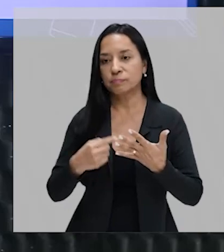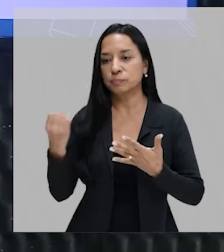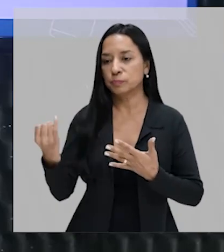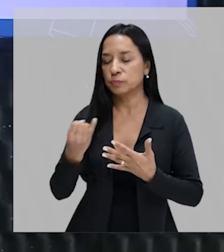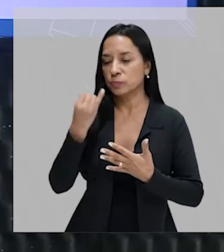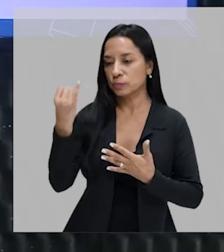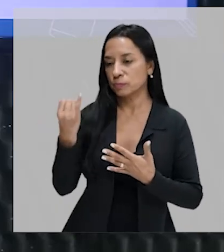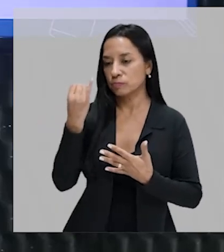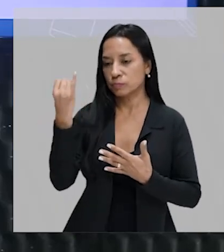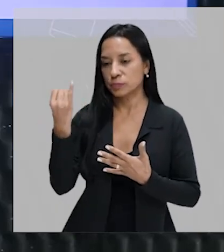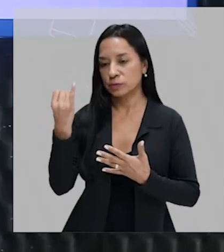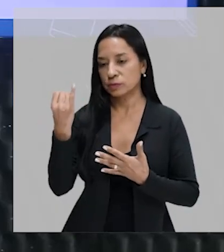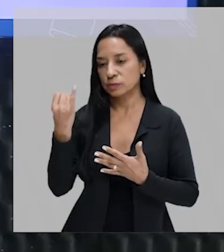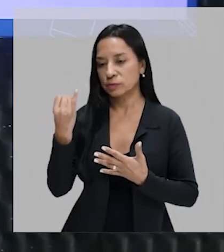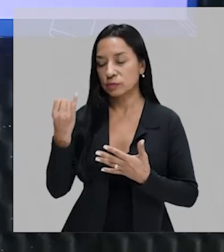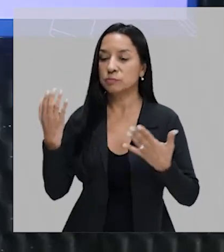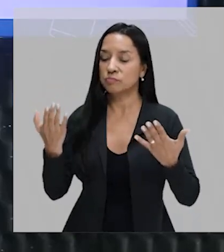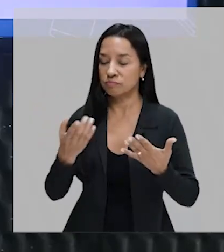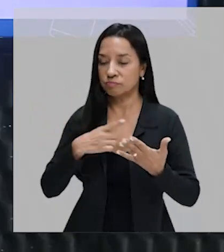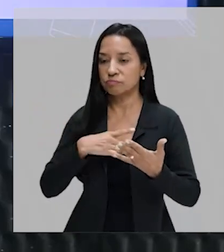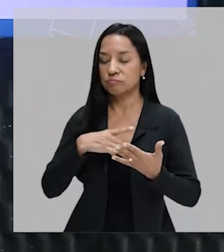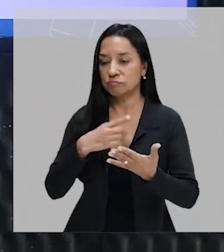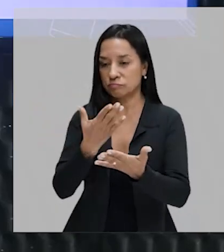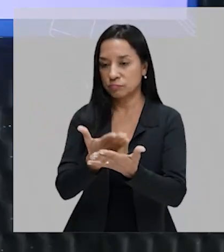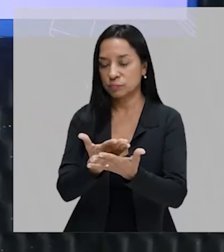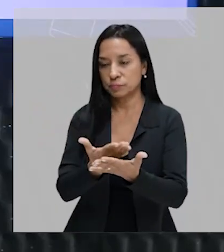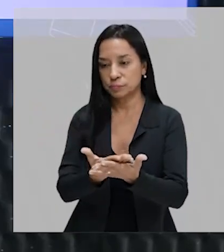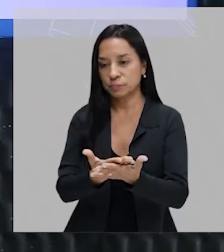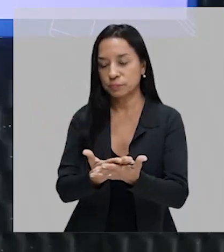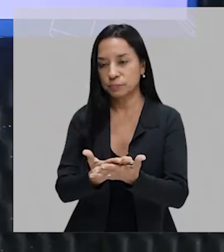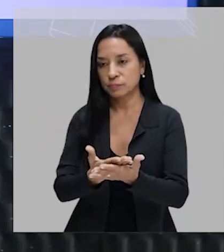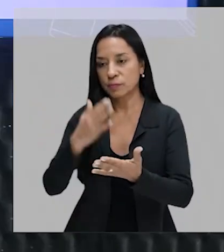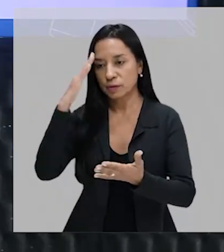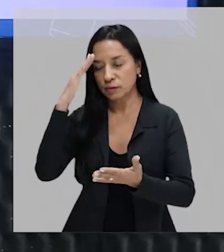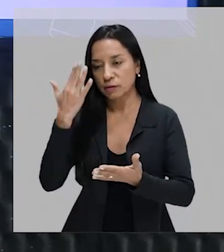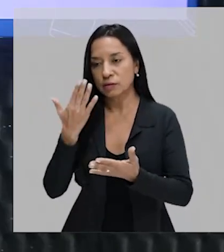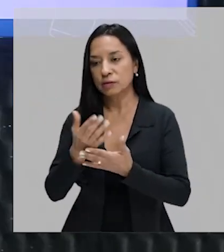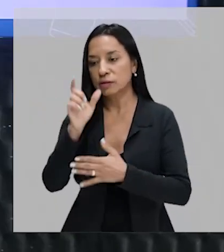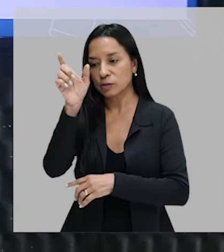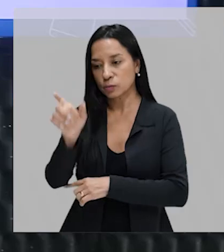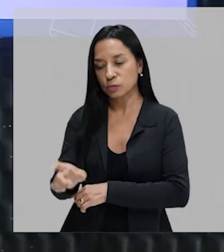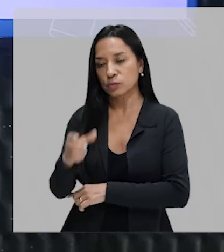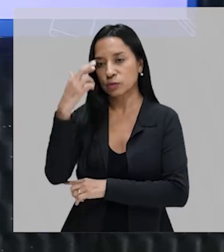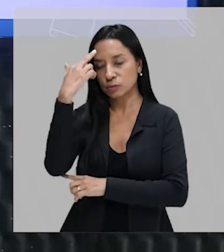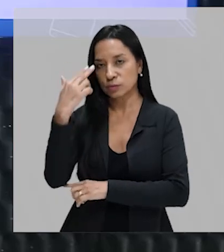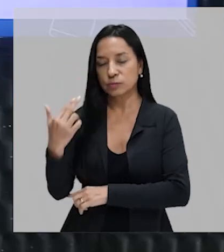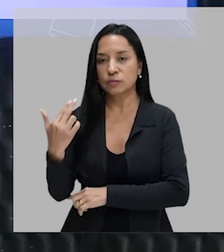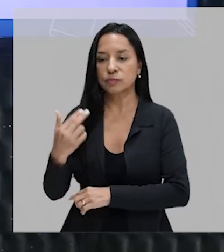nós trouxemos para a aula, compreender esses sujeitos históricos.